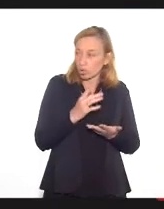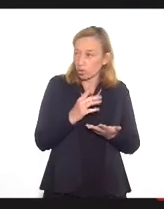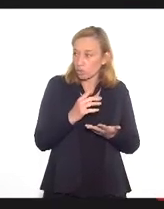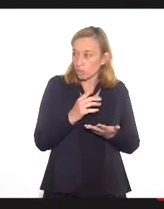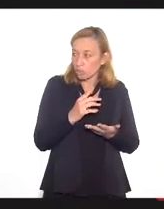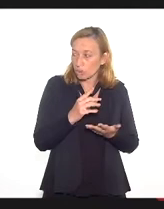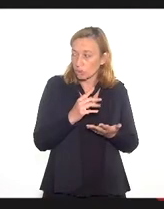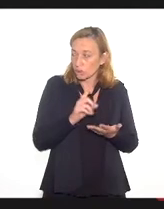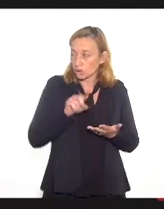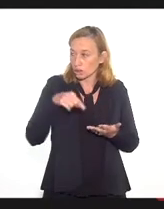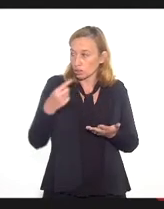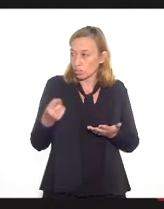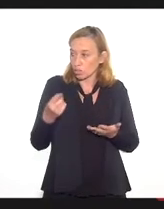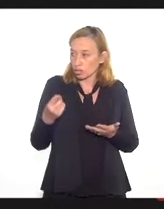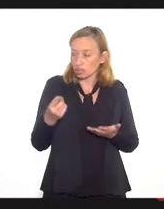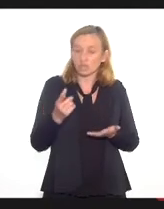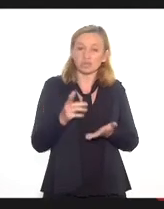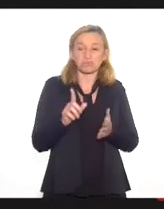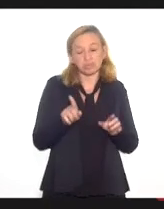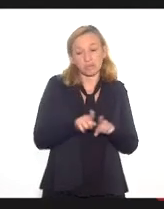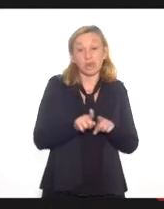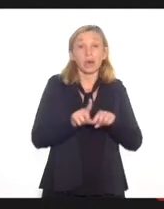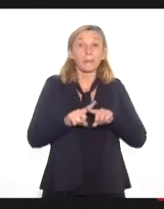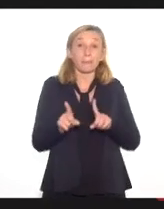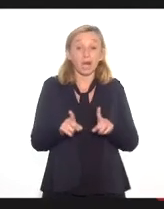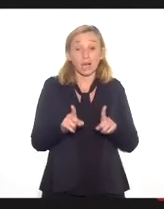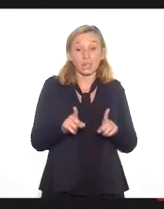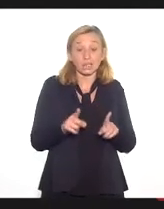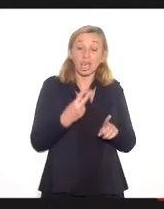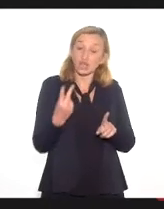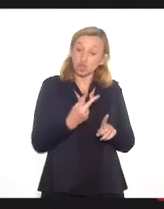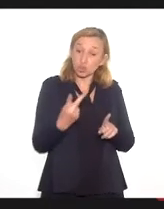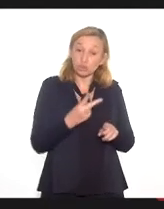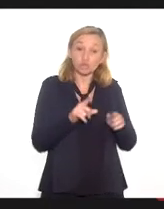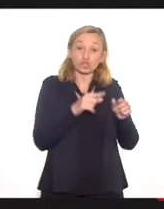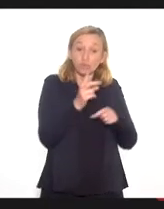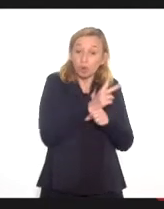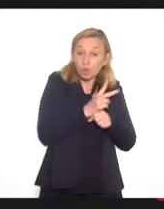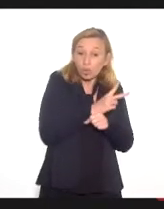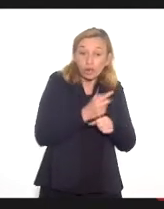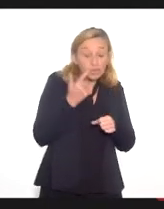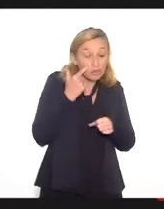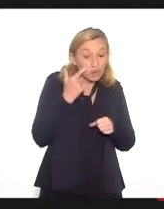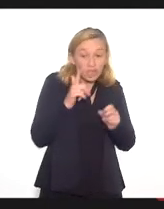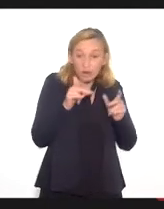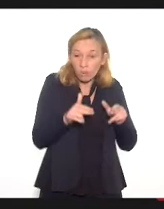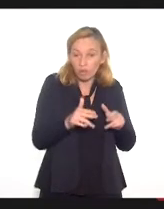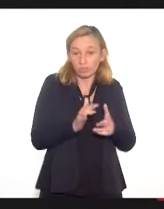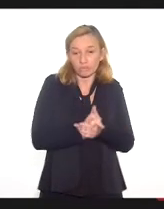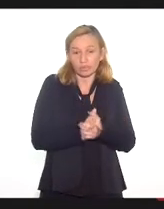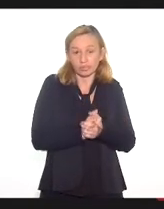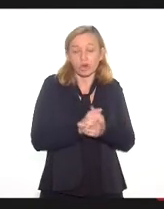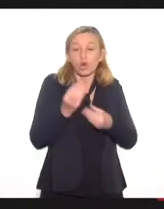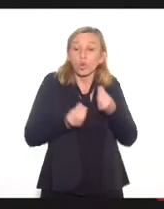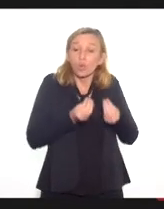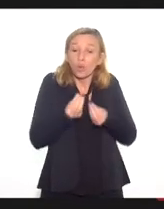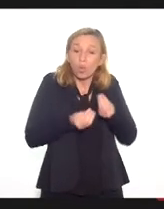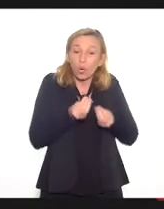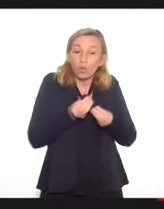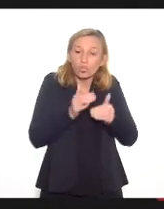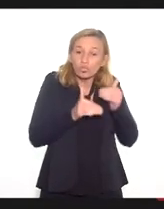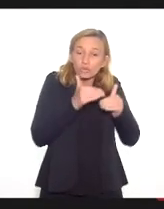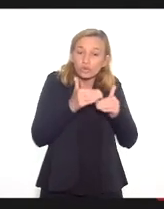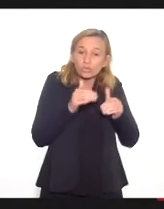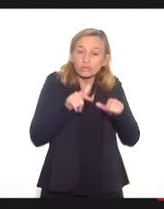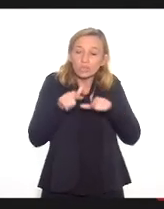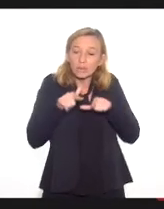subestimada e outra sobreestimada mas de qualquer jeito as duas estão procurando ver a mesma coisa como é que evoluiu o